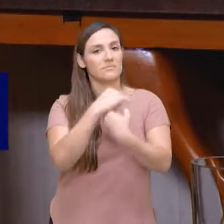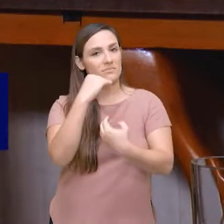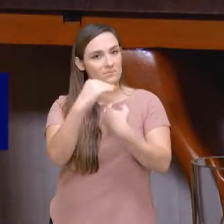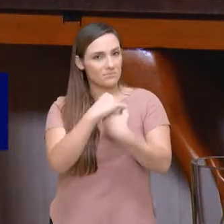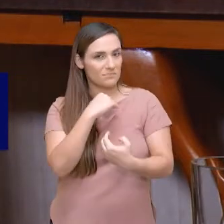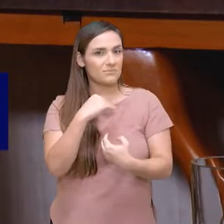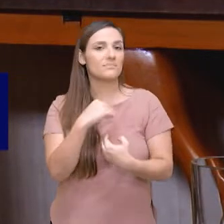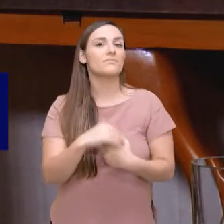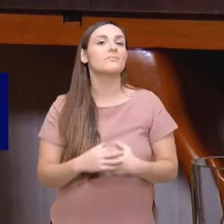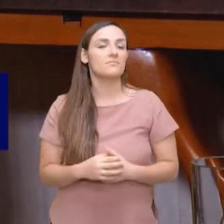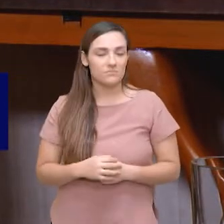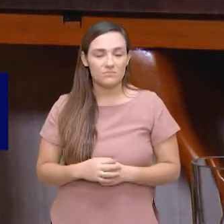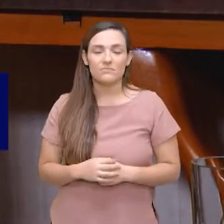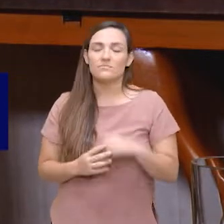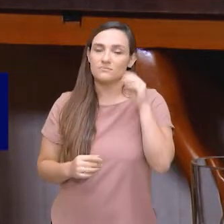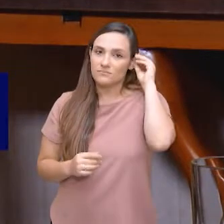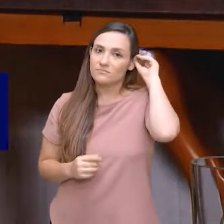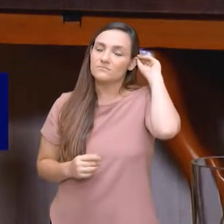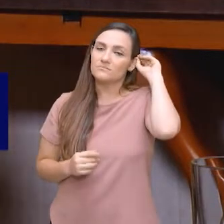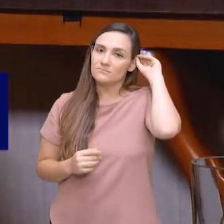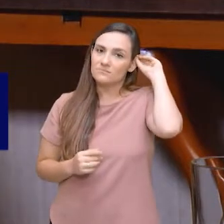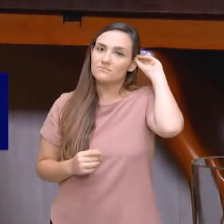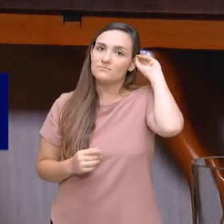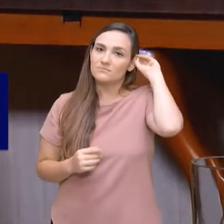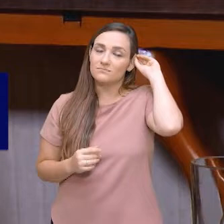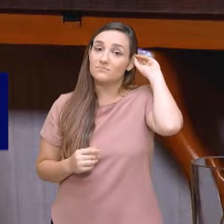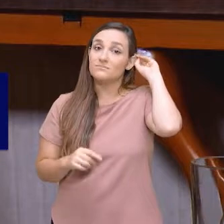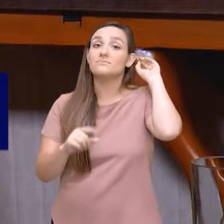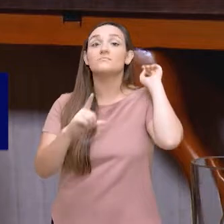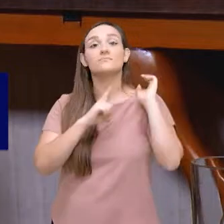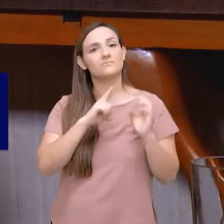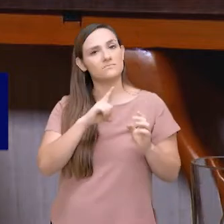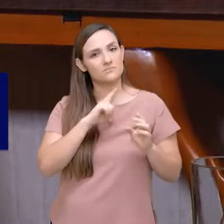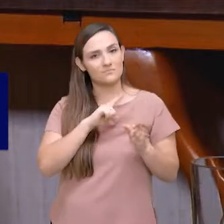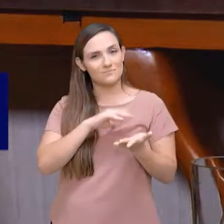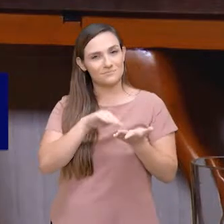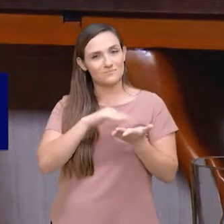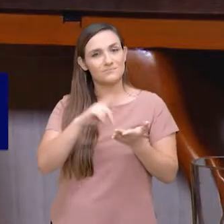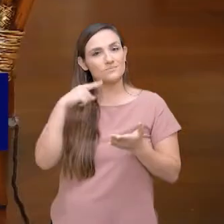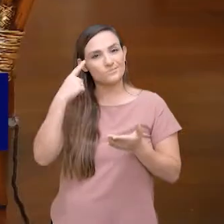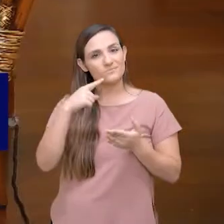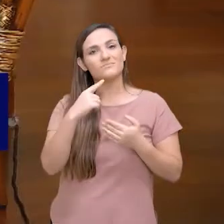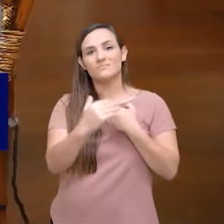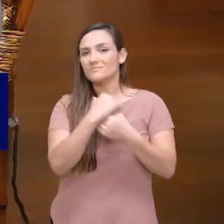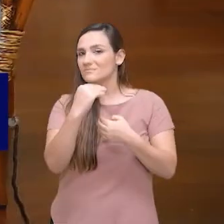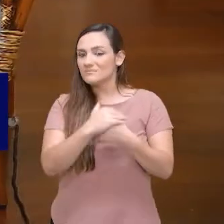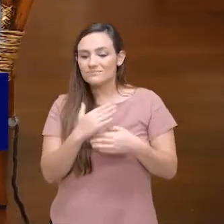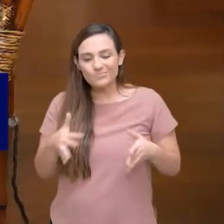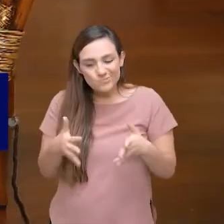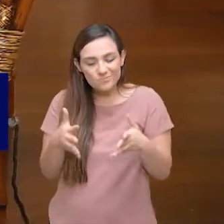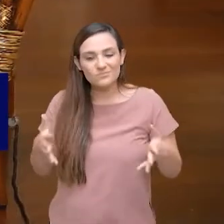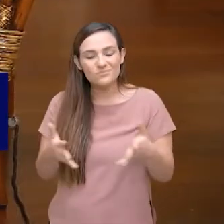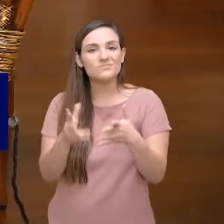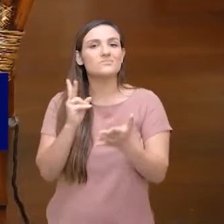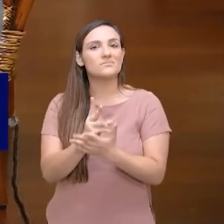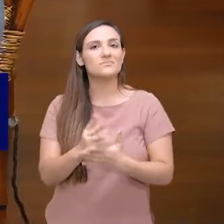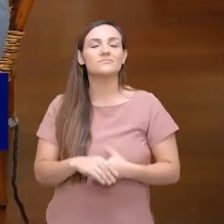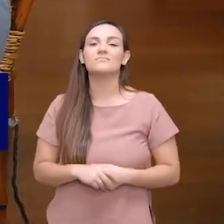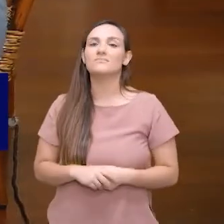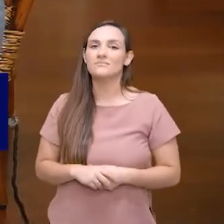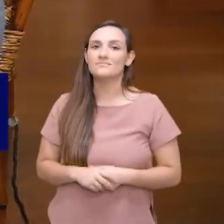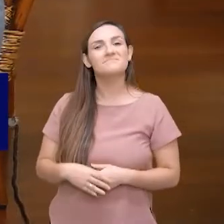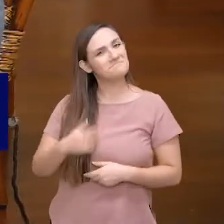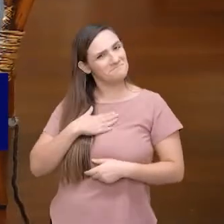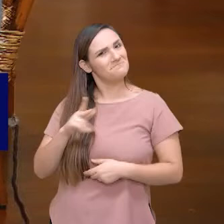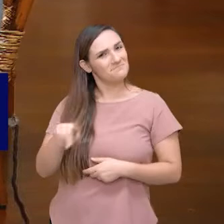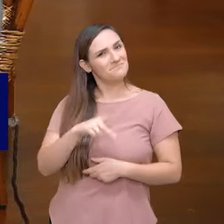lá, entendeu? Era a nossa base revolucionária. Cara, foi meu professor. Por Paulo Coelho Machado.